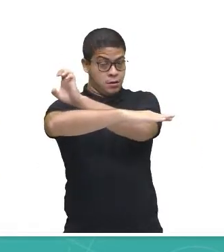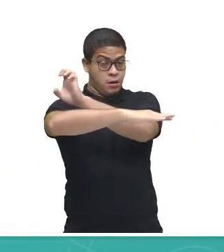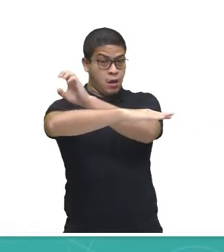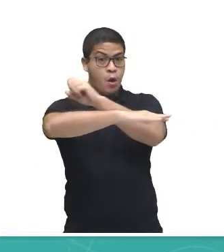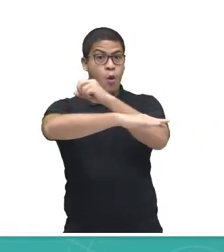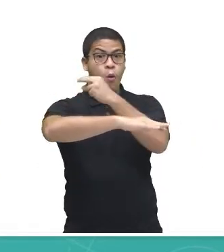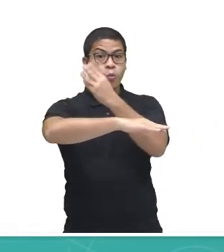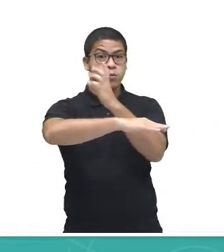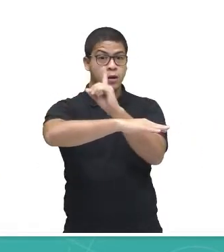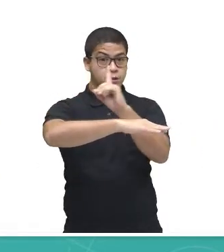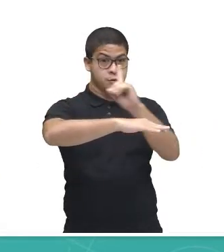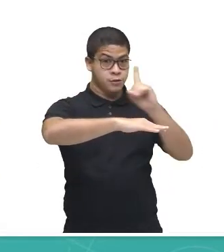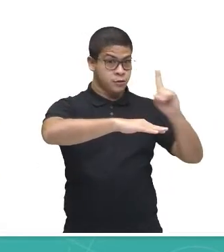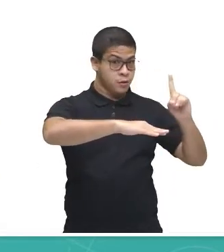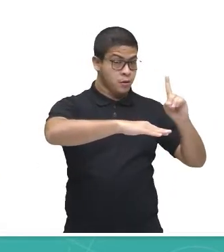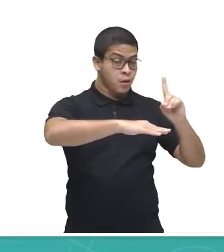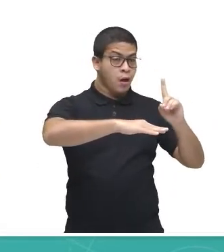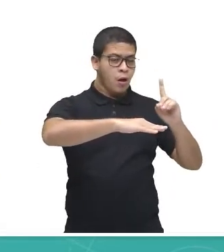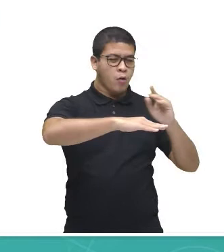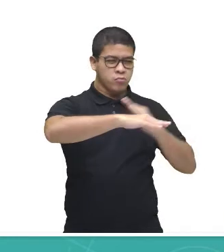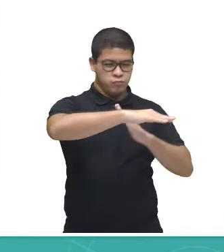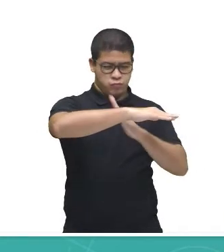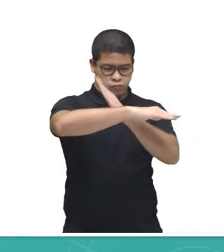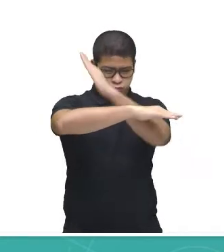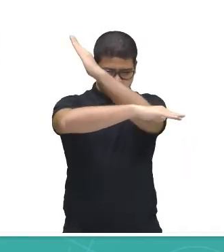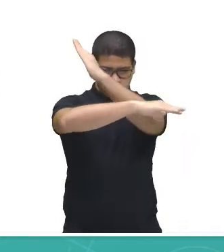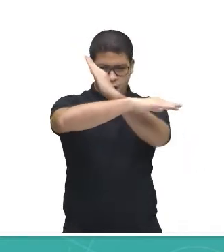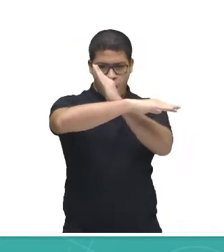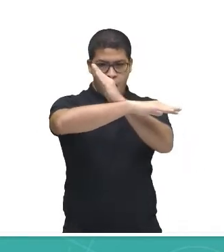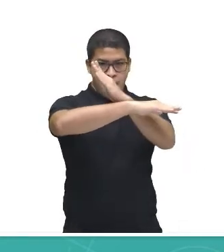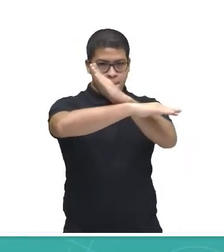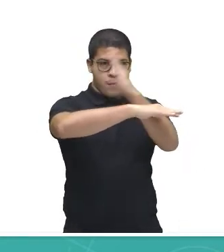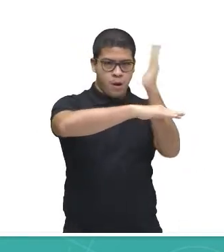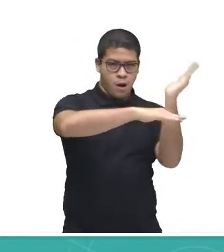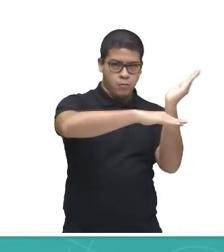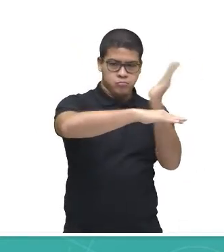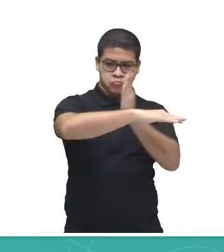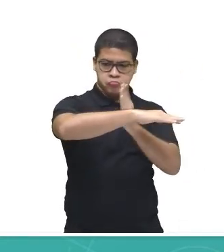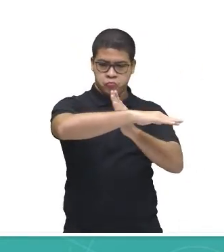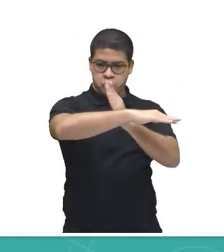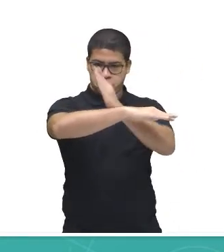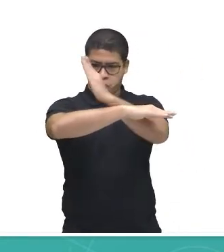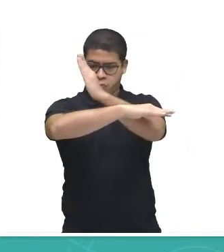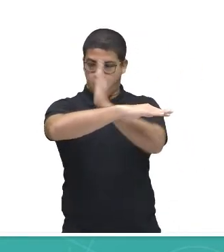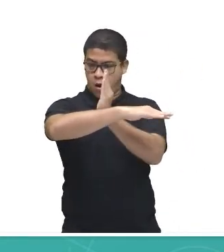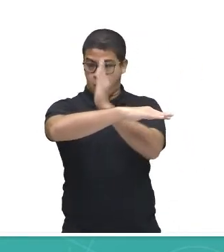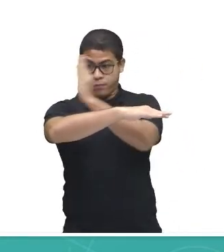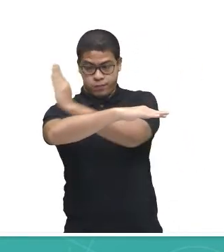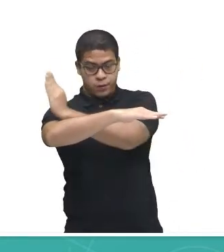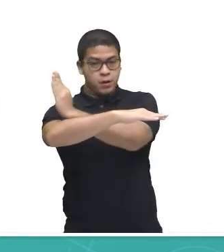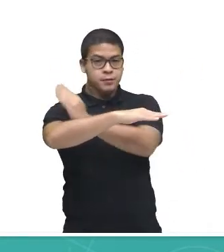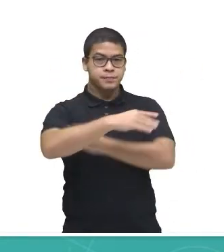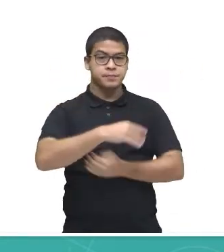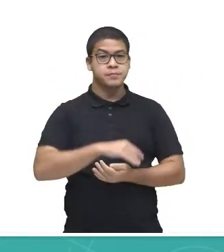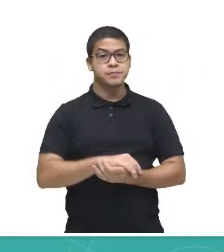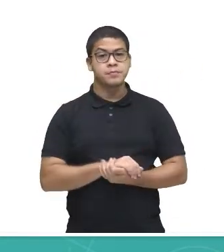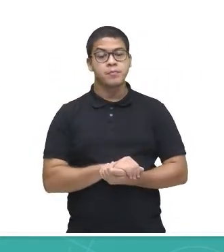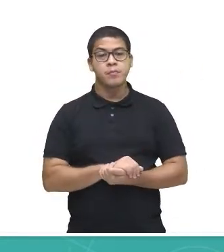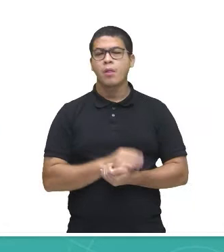à direita dela, tá bom? E aí, nesse caso, como estamos verificando e